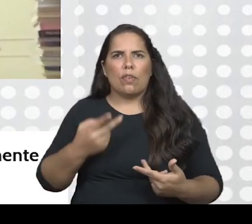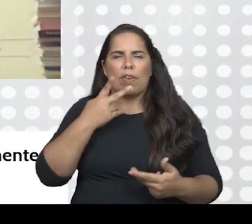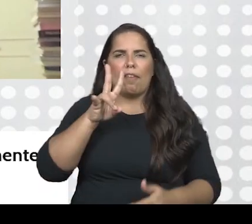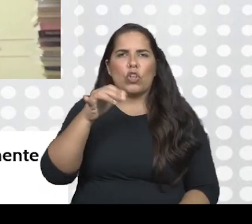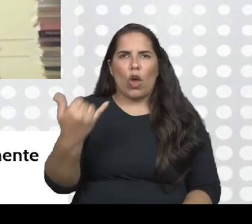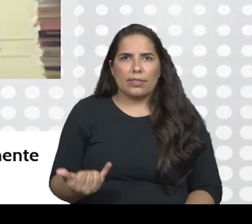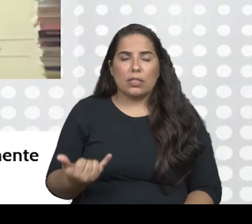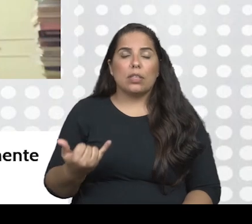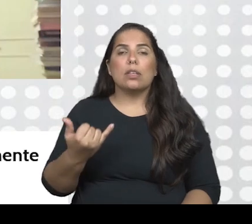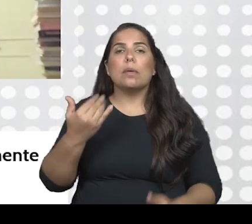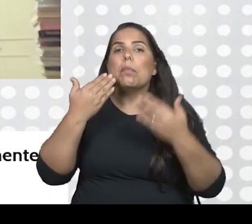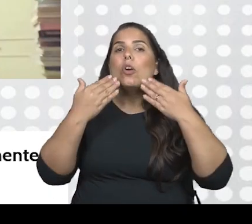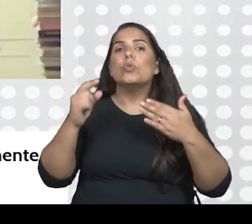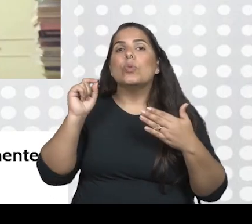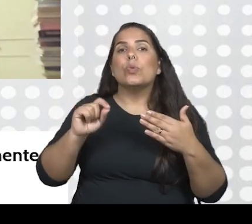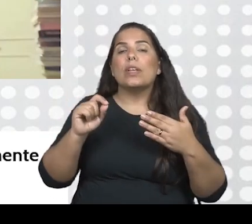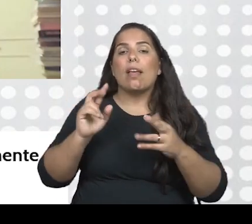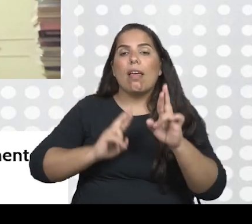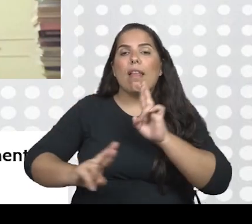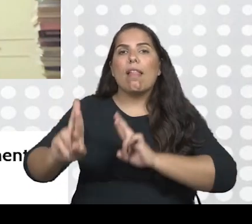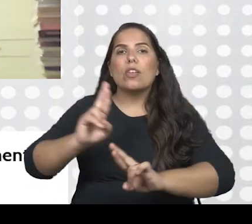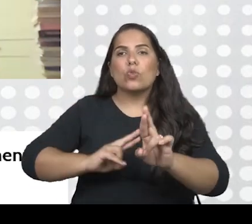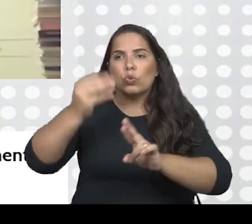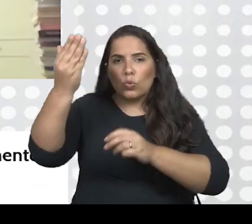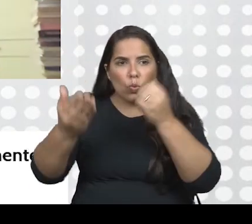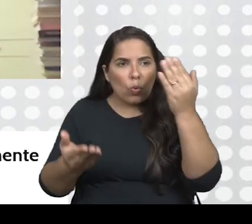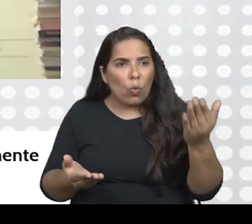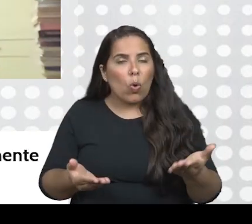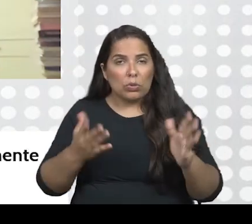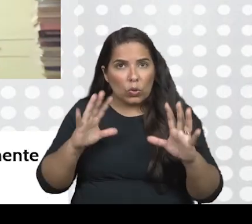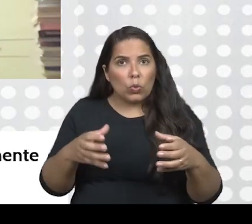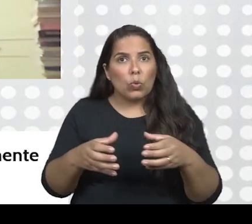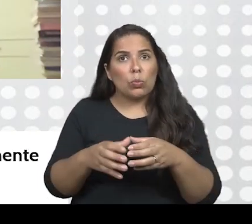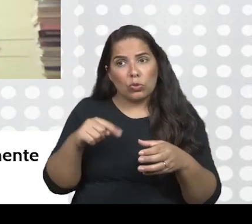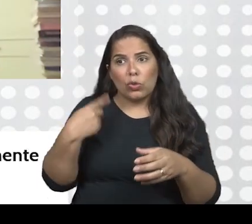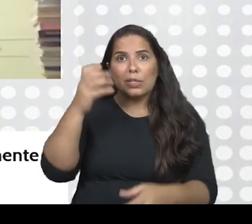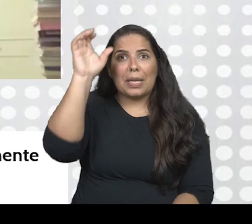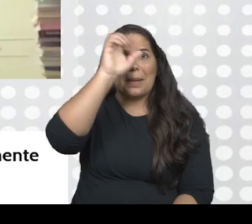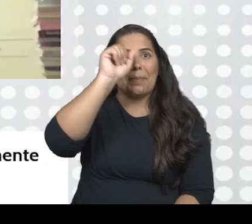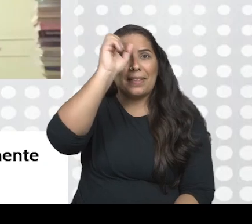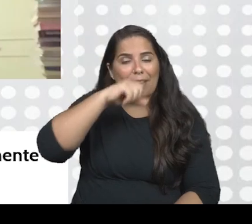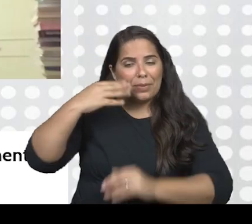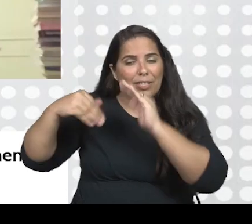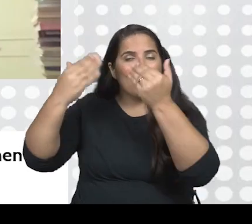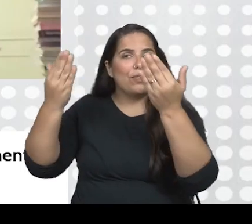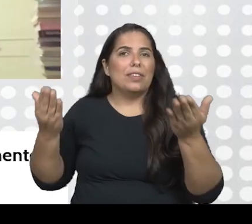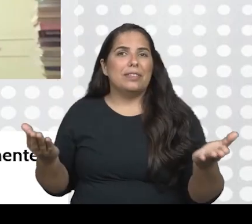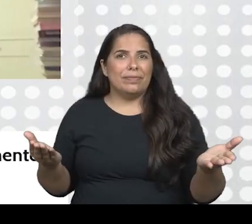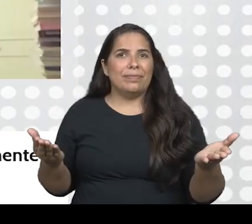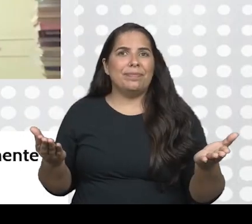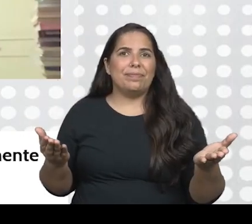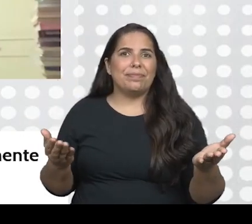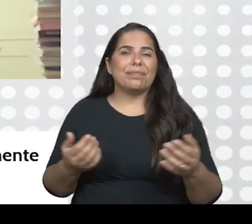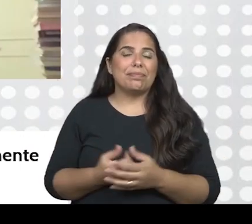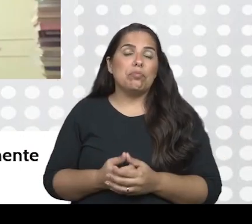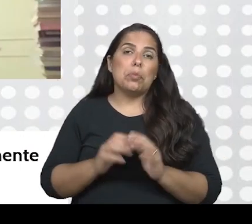Vygotsky, mostra que são nas relações com o outro e com o grupo que nós aprendemos e nos desenvolvemos.